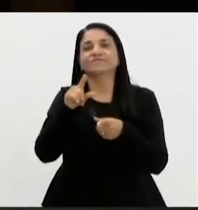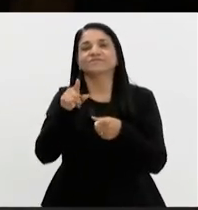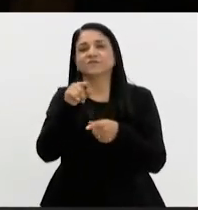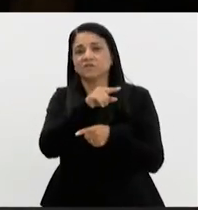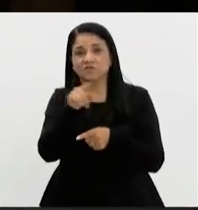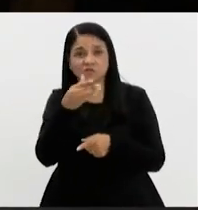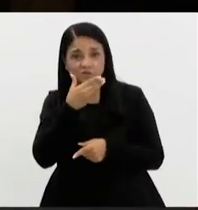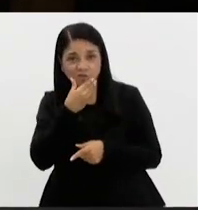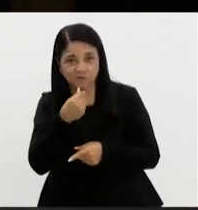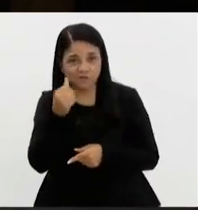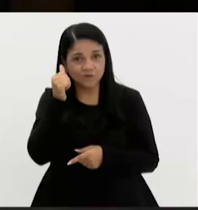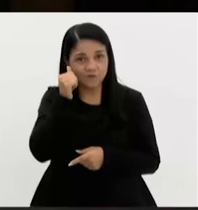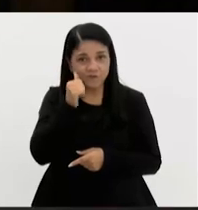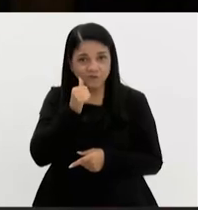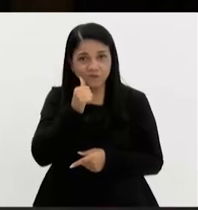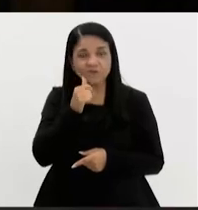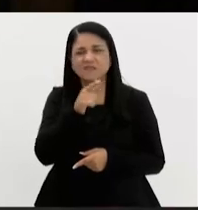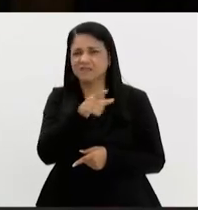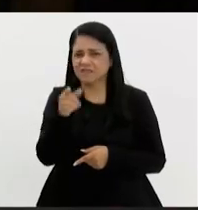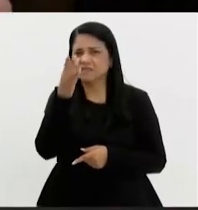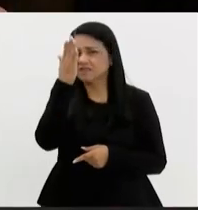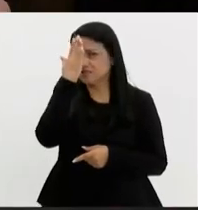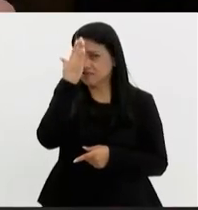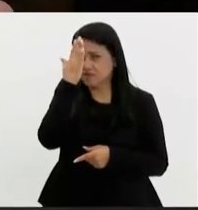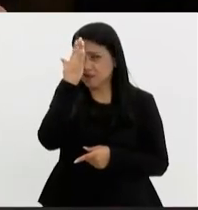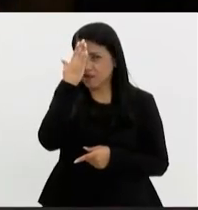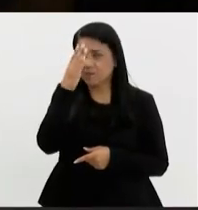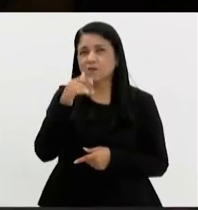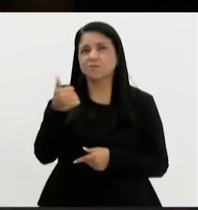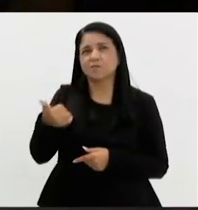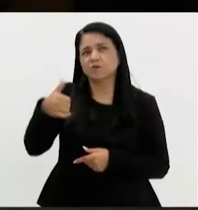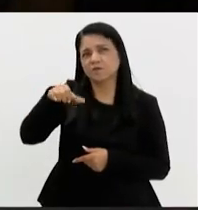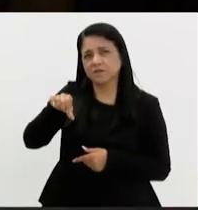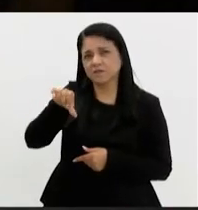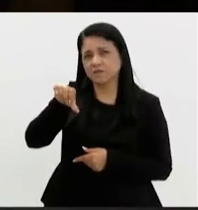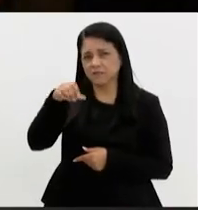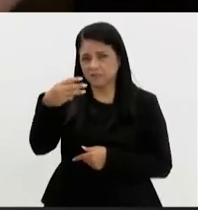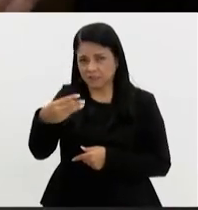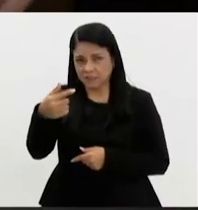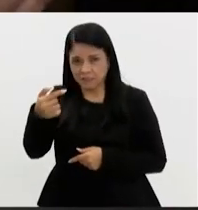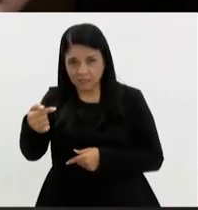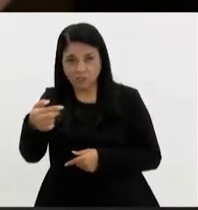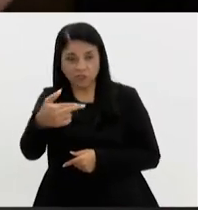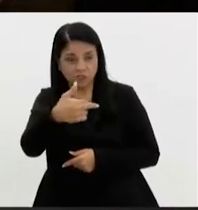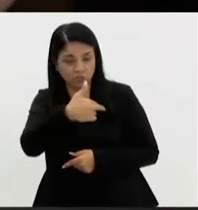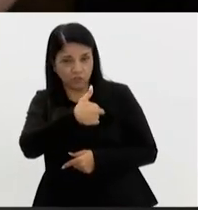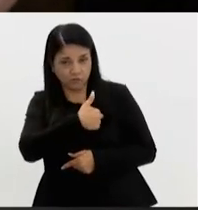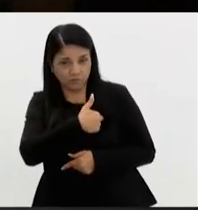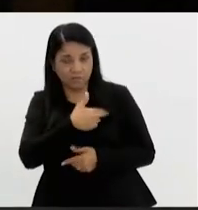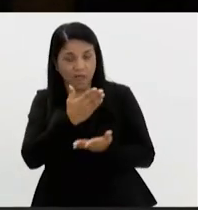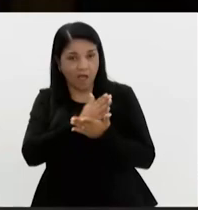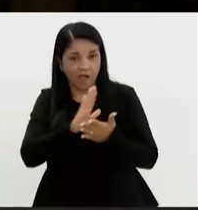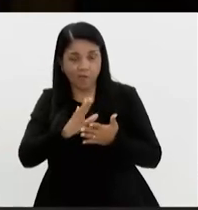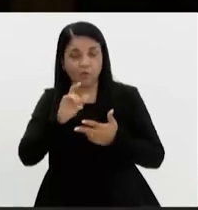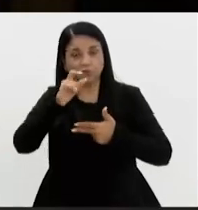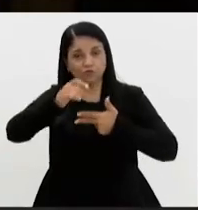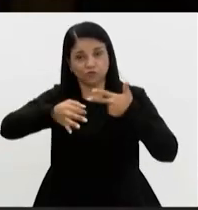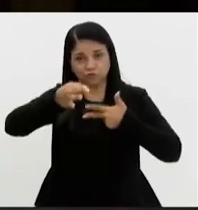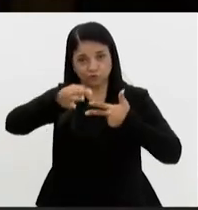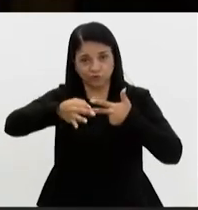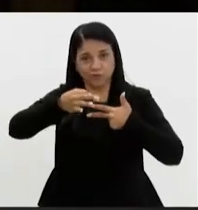senhoras eh devem saber que em 37 Getúlio Vargas acabou com o judiciário Federal Não é